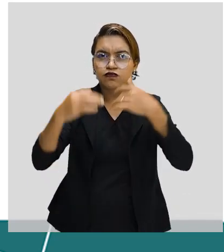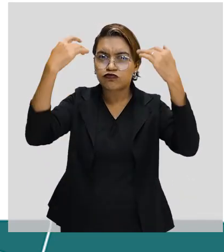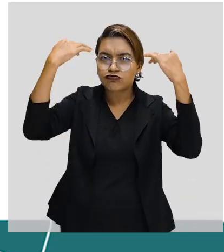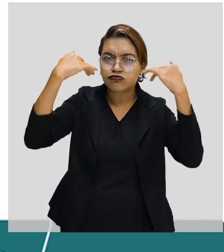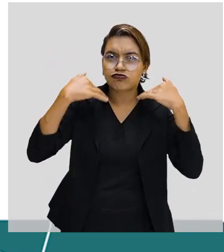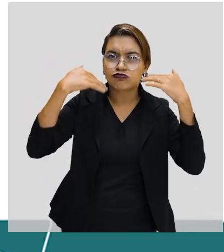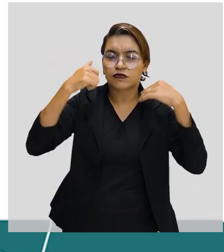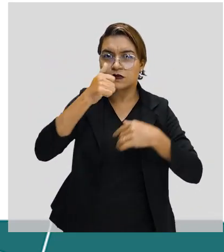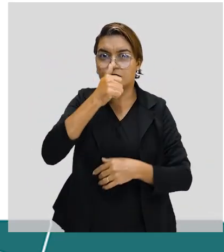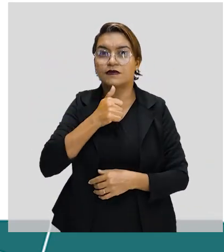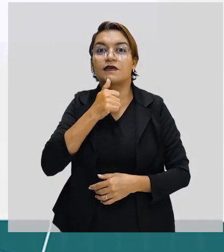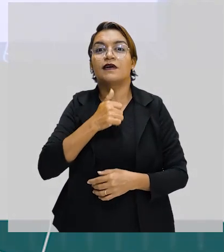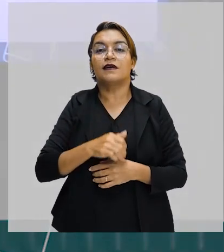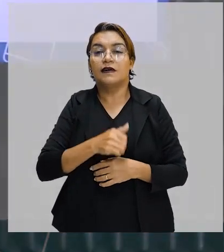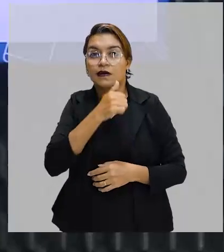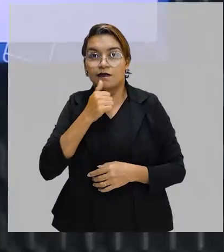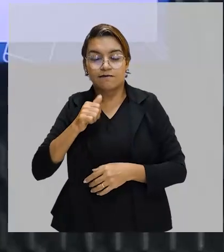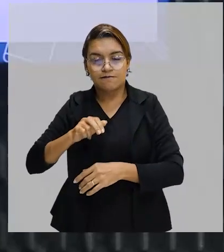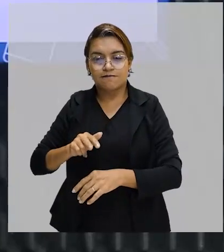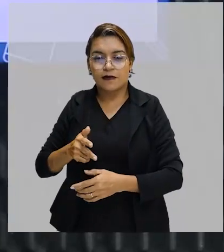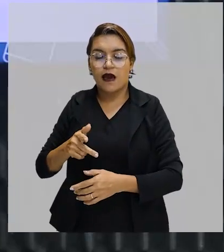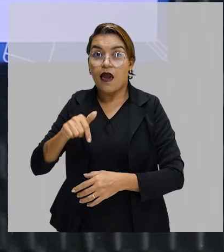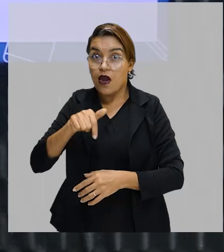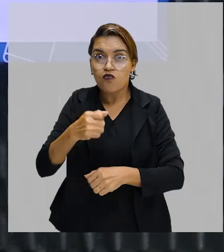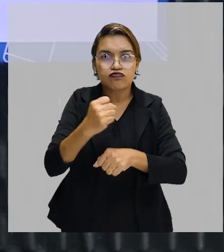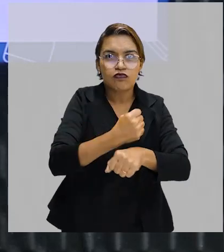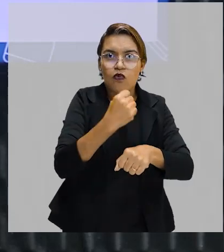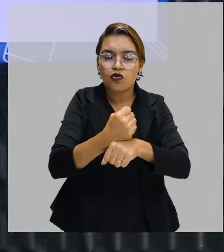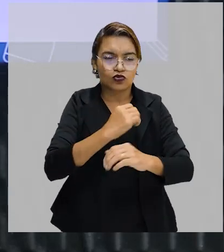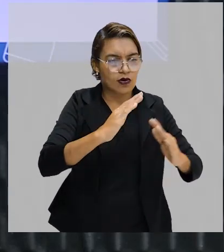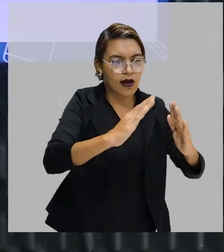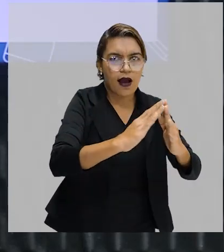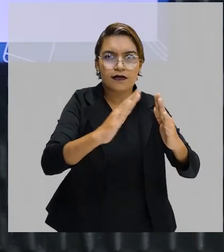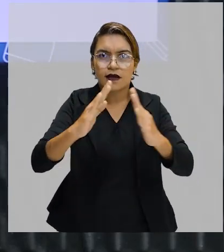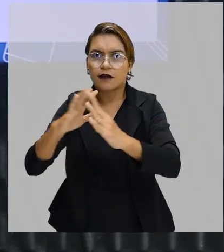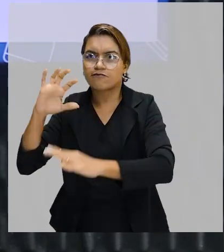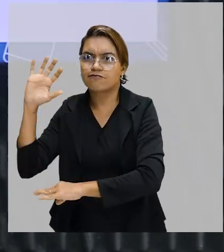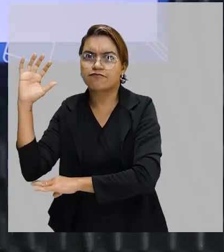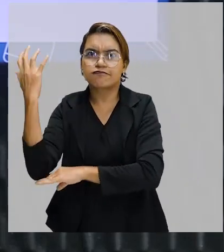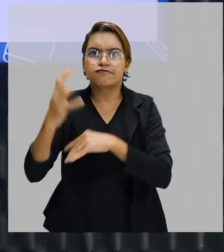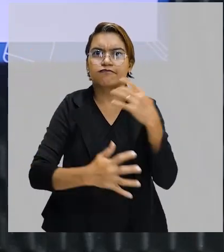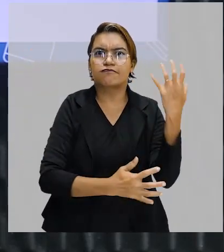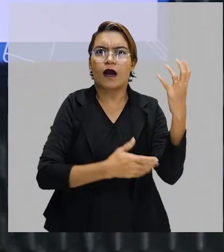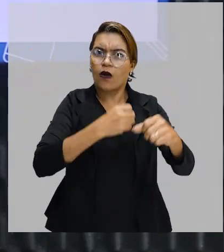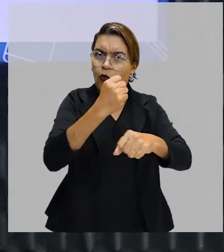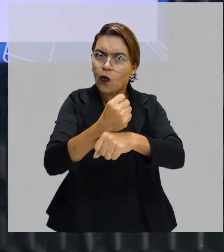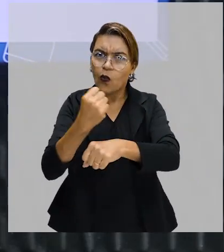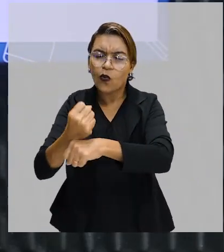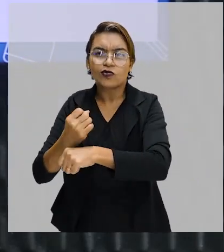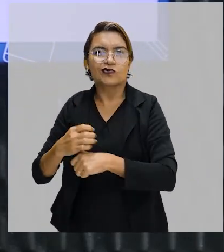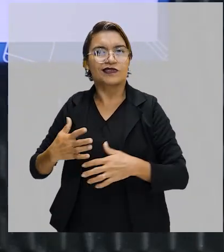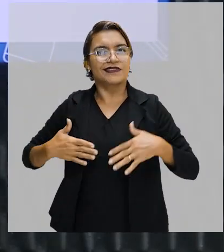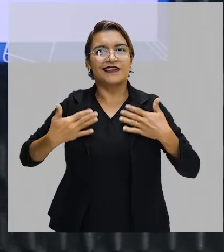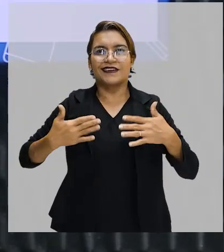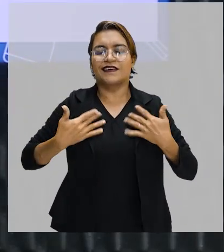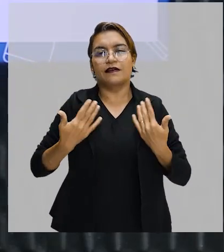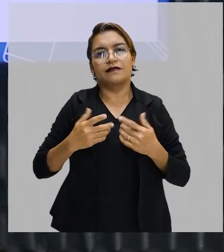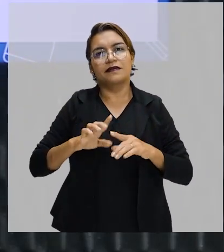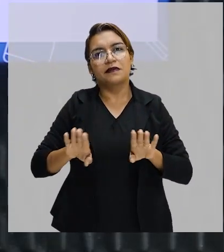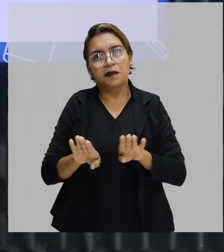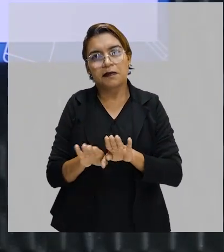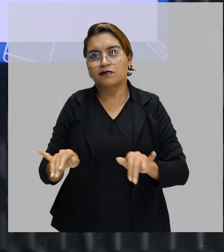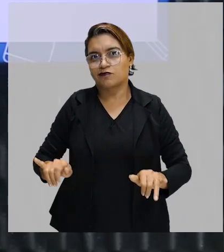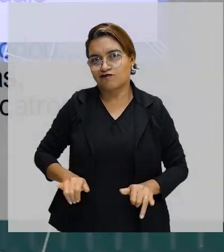eu levantei a patrão pedra por pedra casa por casa árvore por árvore cidade por cidade com alegria e com dor